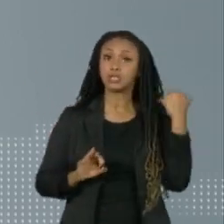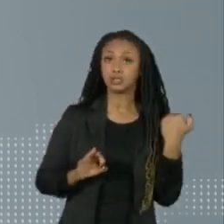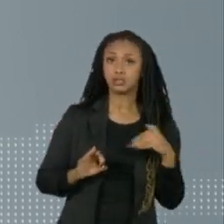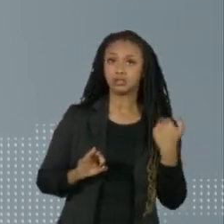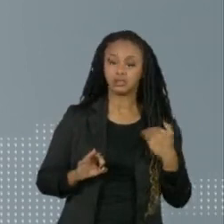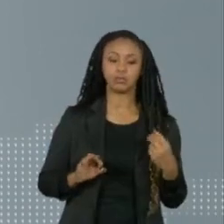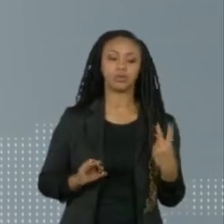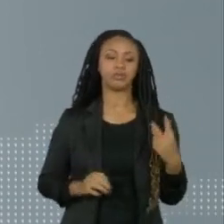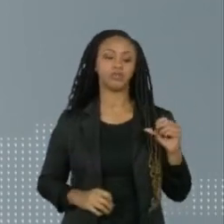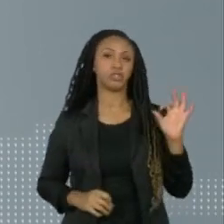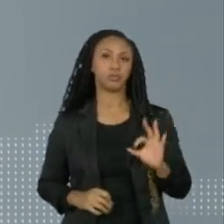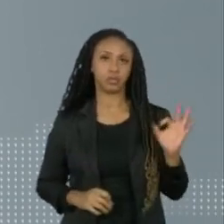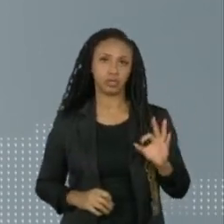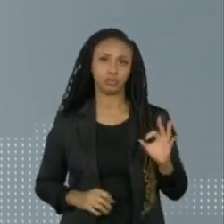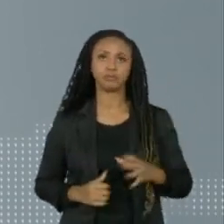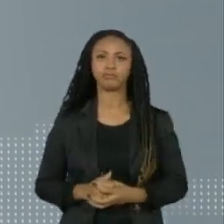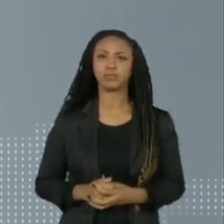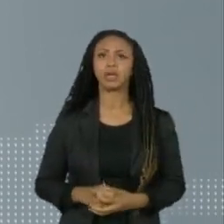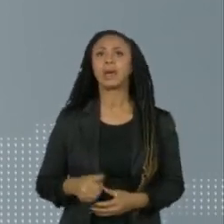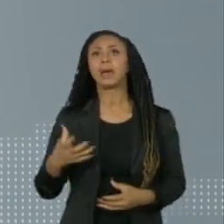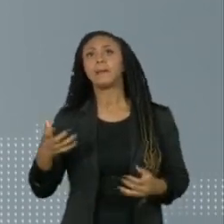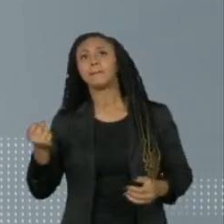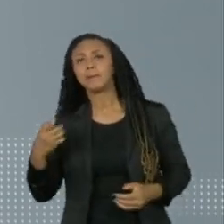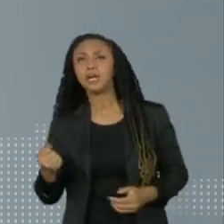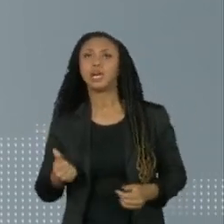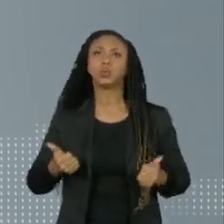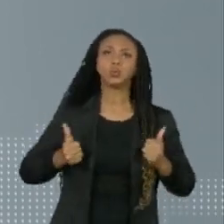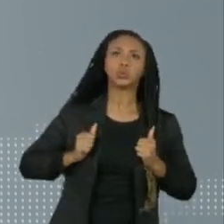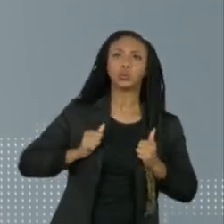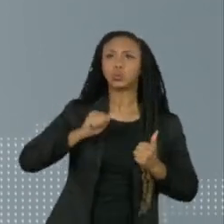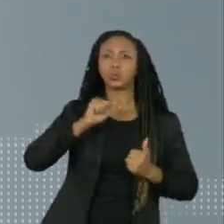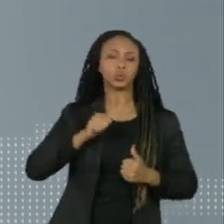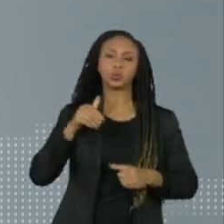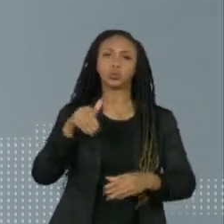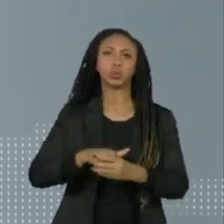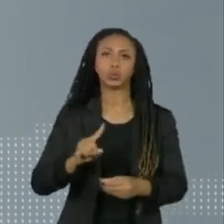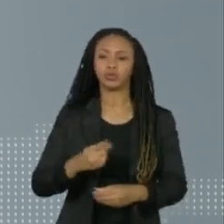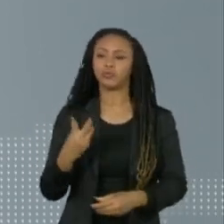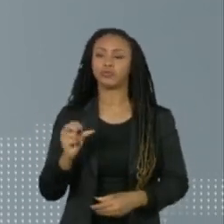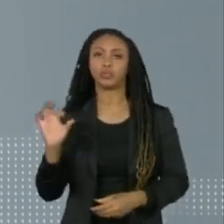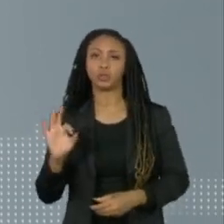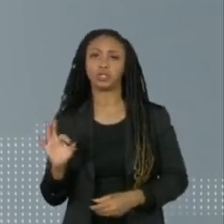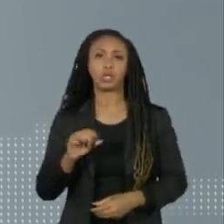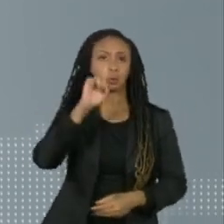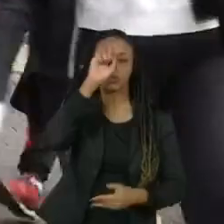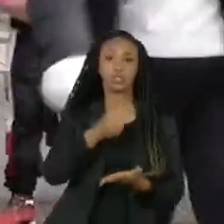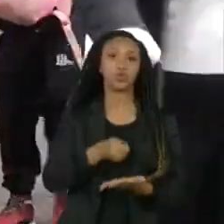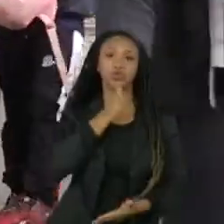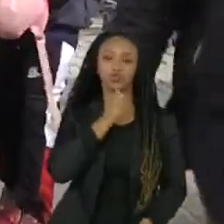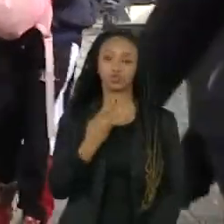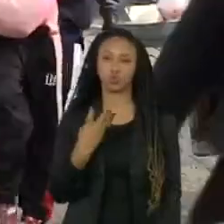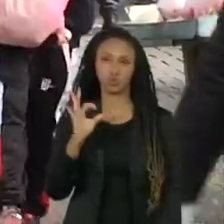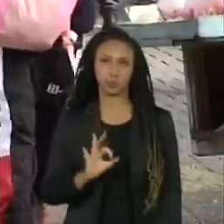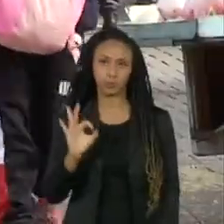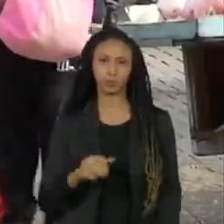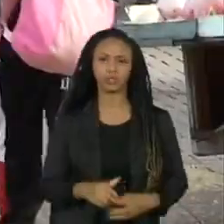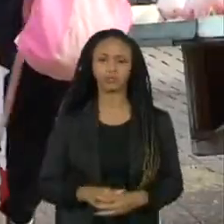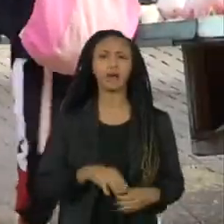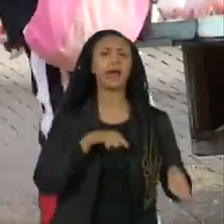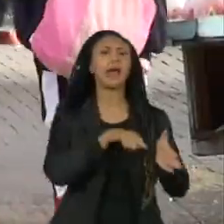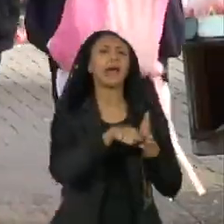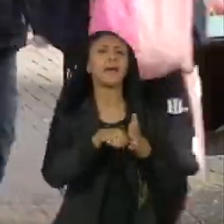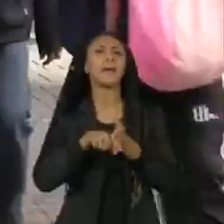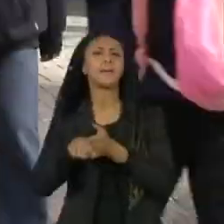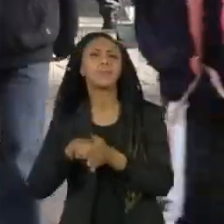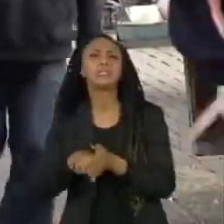Vinte por cento brancos nulos e pessoas que não vão votar somam Vinte por cento e os indecisos são quatro porcento a pesquisa